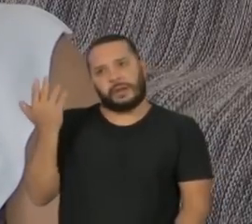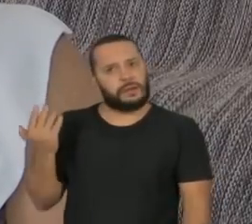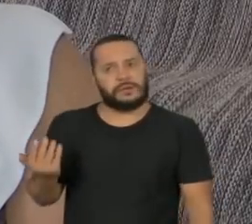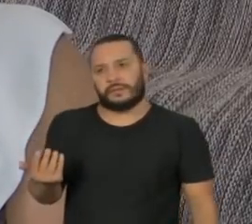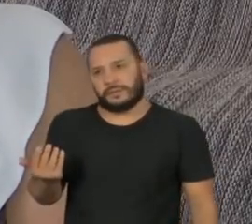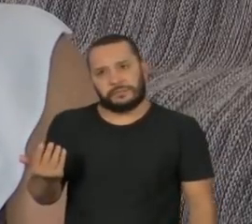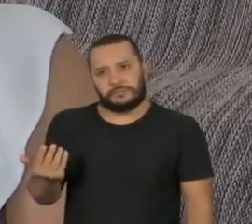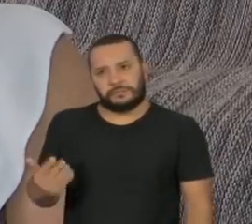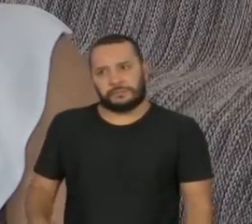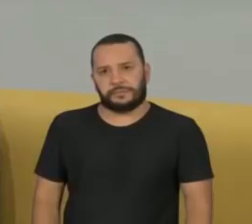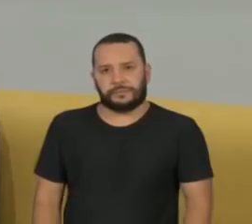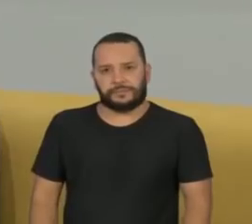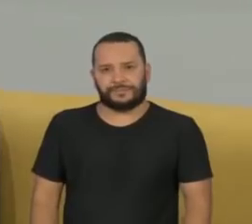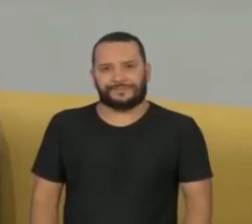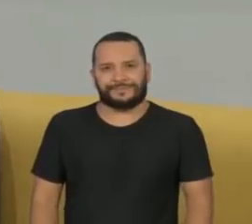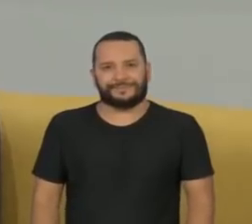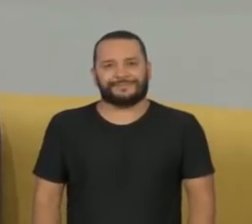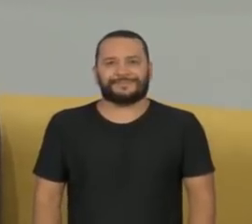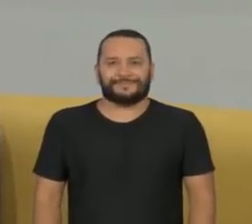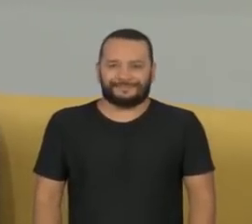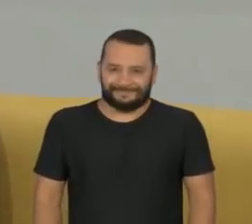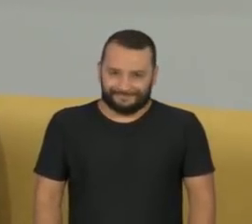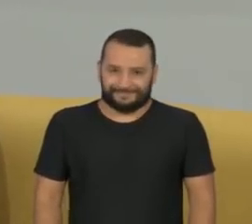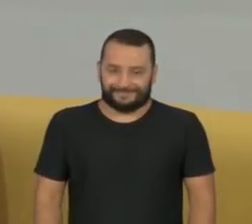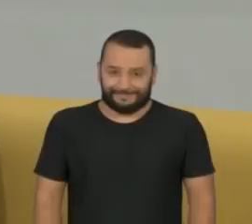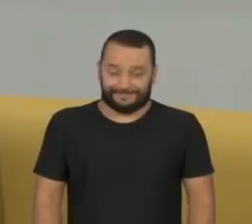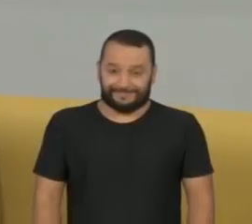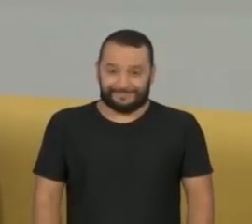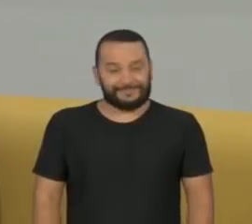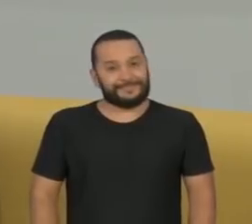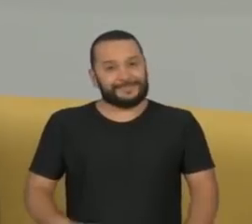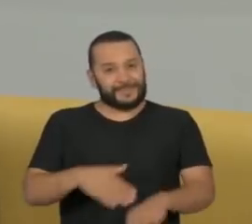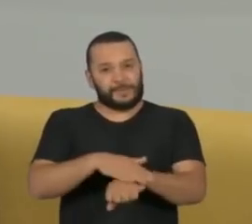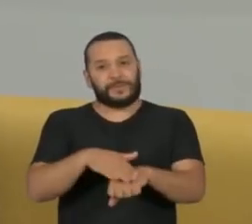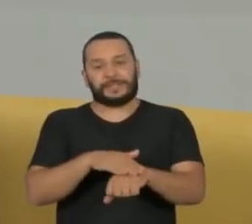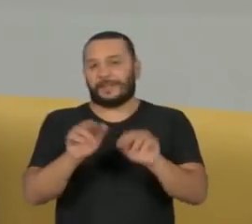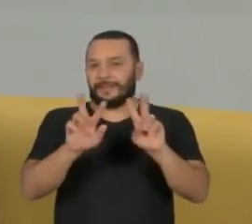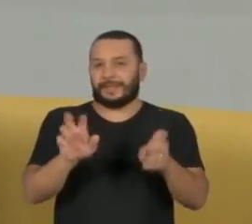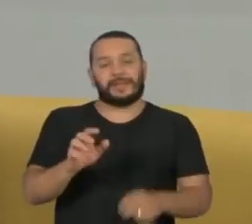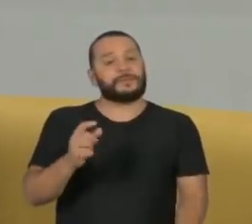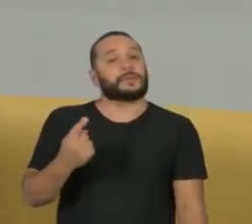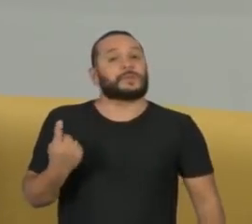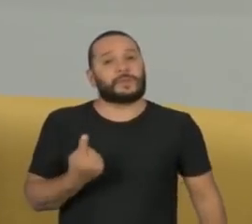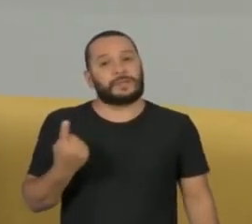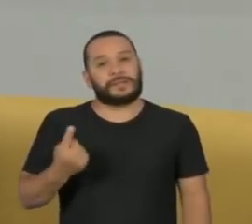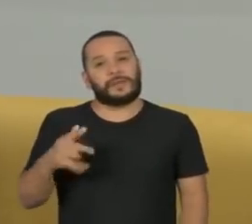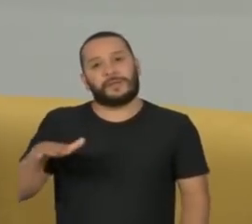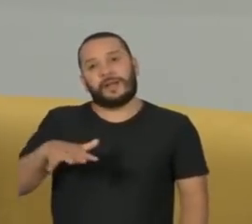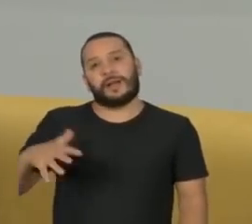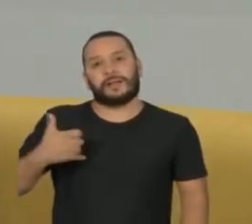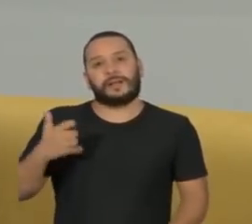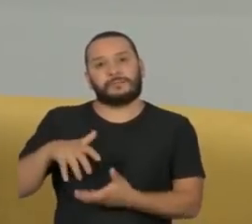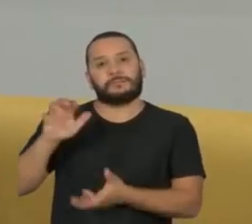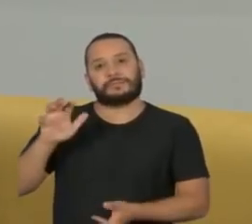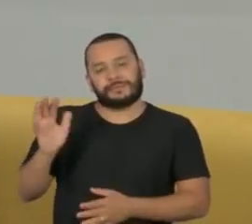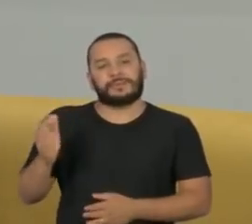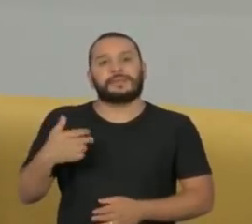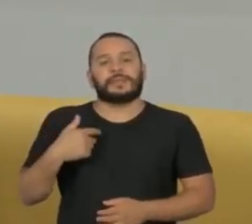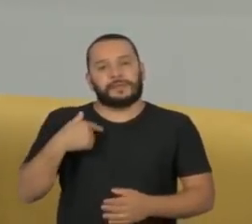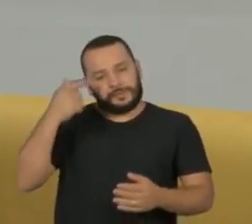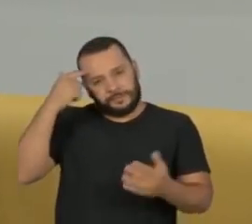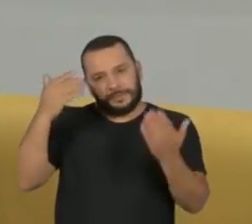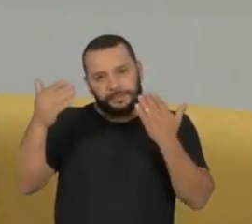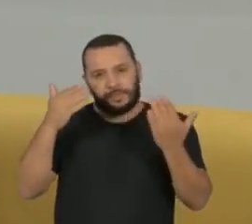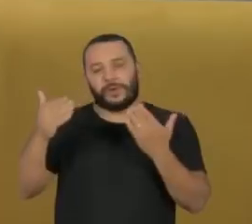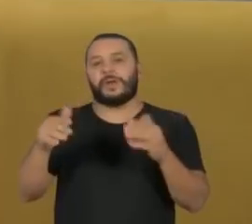Não é para mim. Para conversar sobre solidão da população, principalmente mais velha, a gente recebe a psicóloga e fundadora